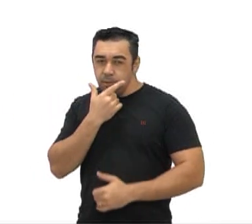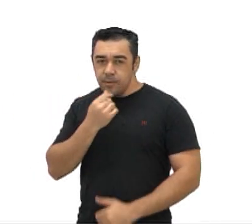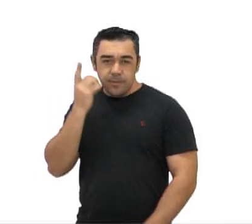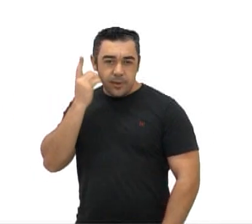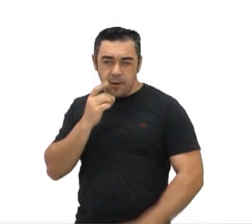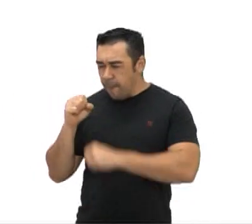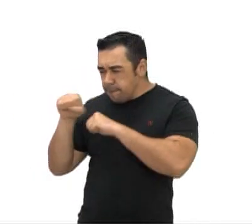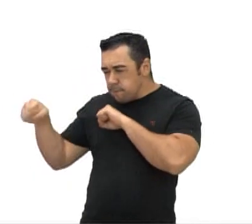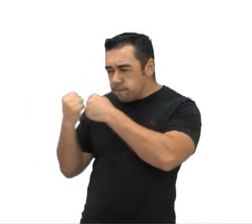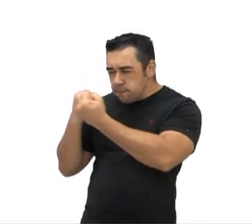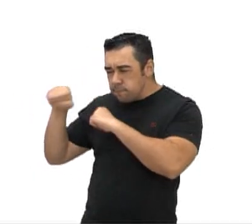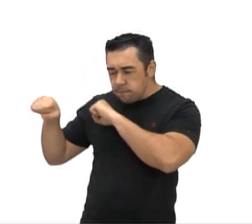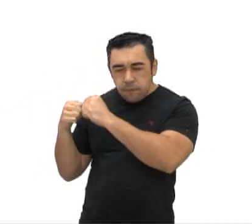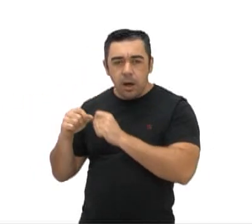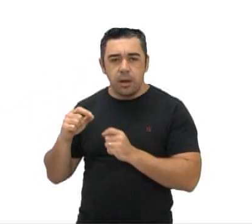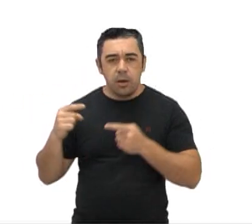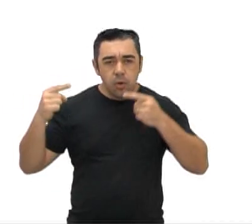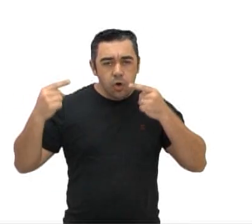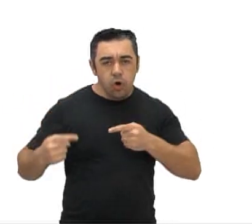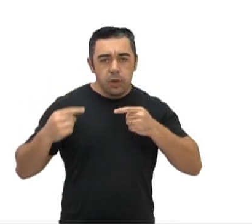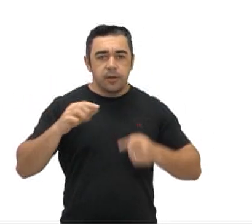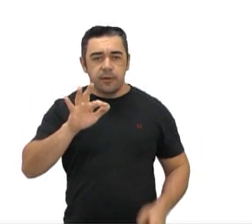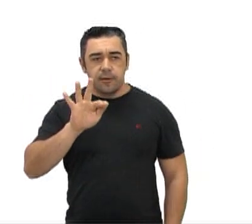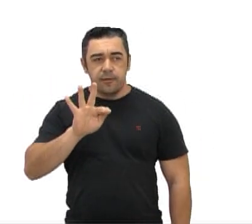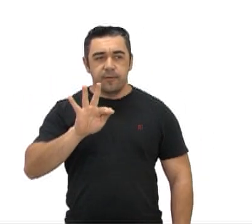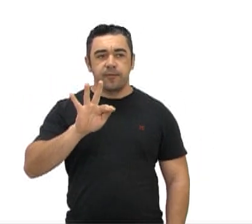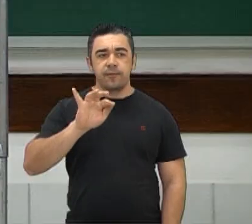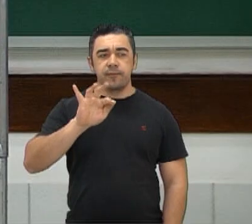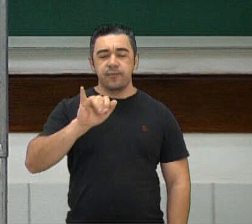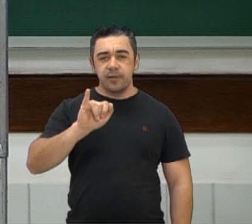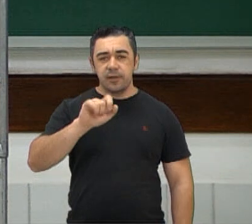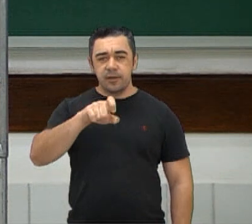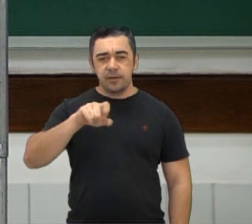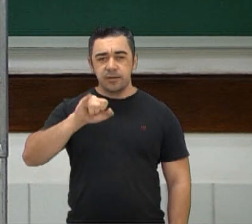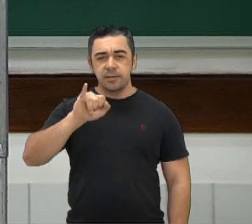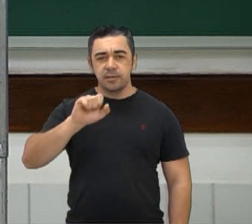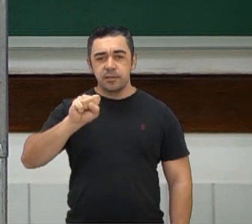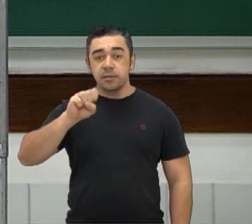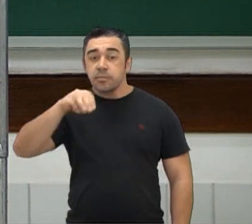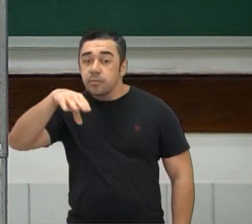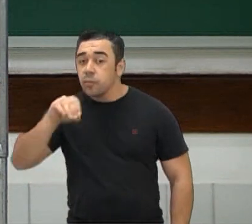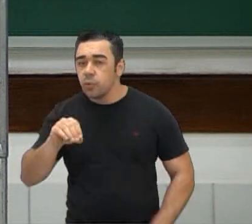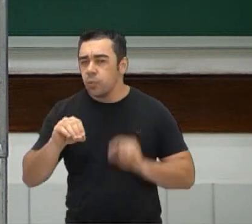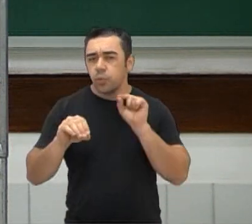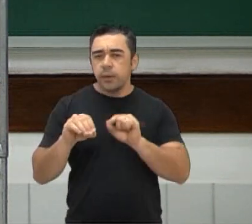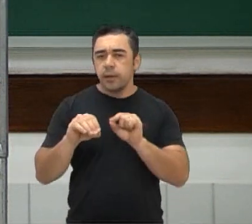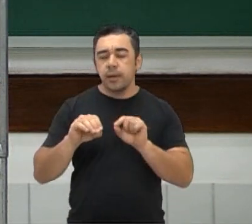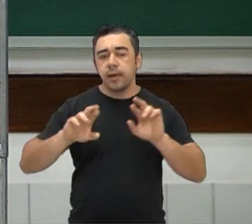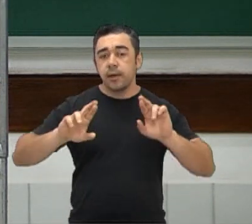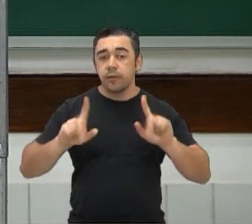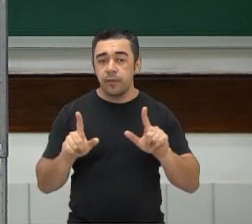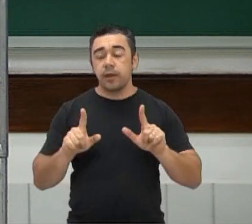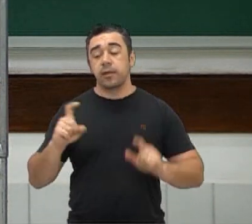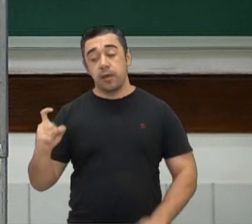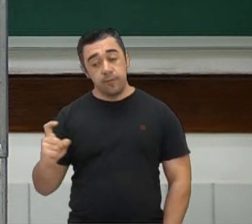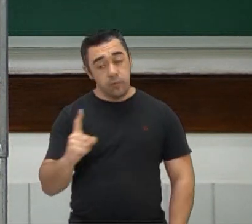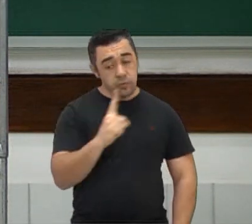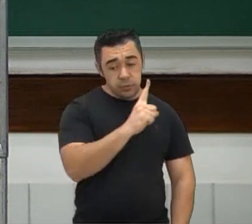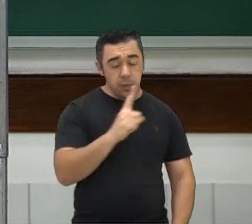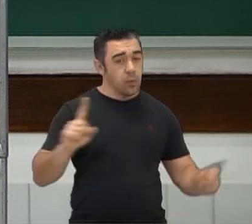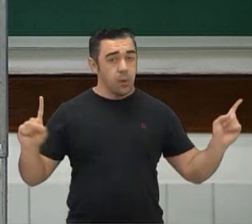lutando contra o fixismo. Por quê? Porque a gente tem que saber, e vocês não podem esquecer isso, que evolucionismo é o contrário de